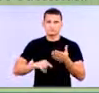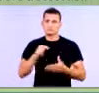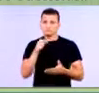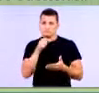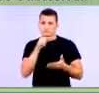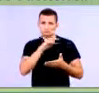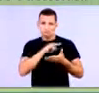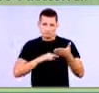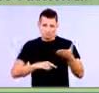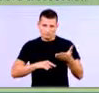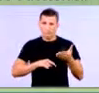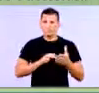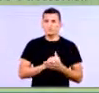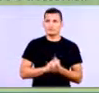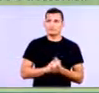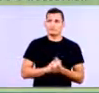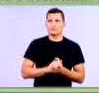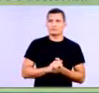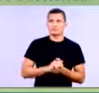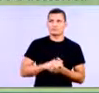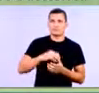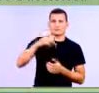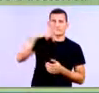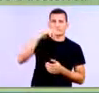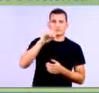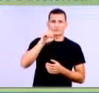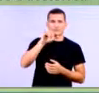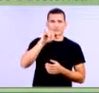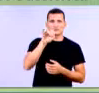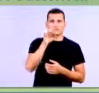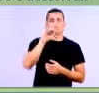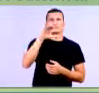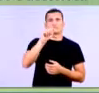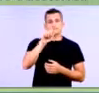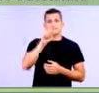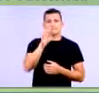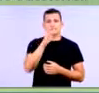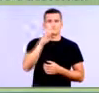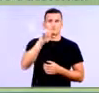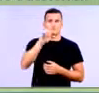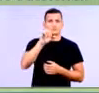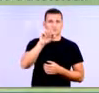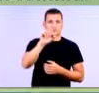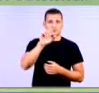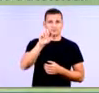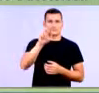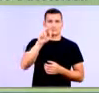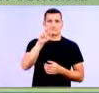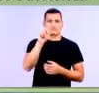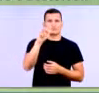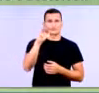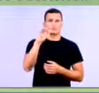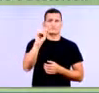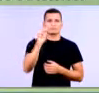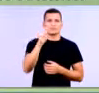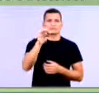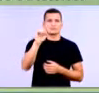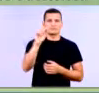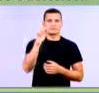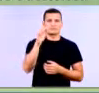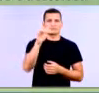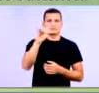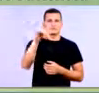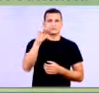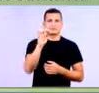é intitulado Documento da Política de Segurança da Informação. Então, antes de qualquer coisa, quando se